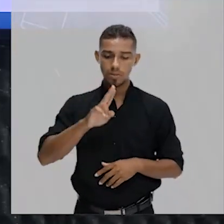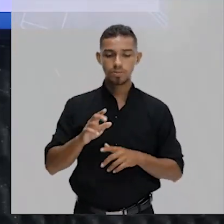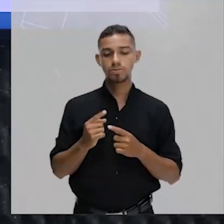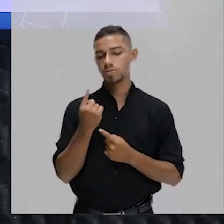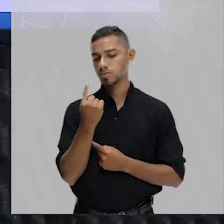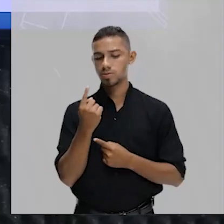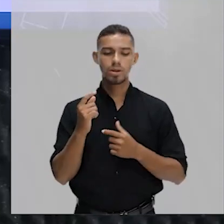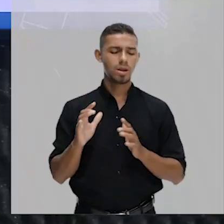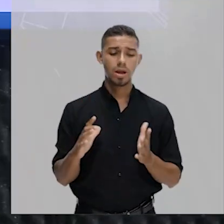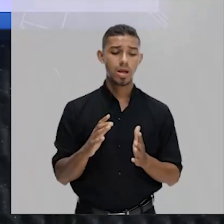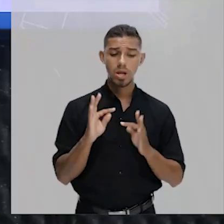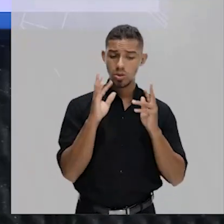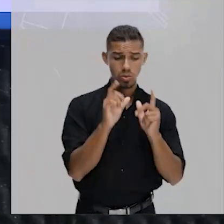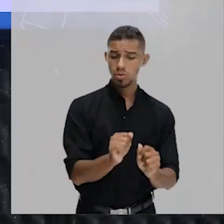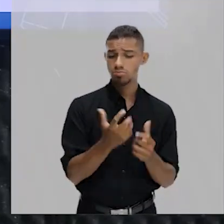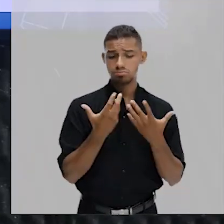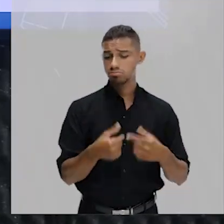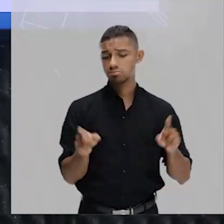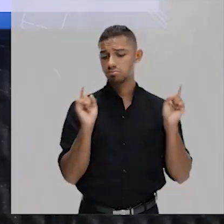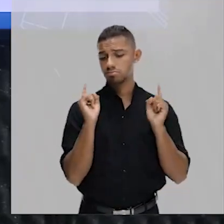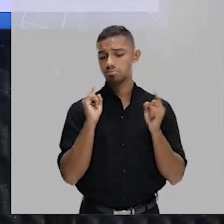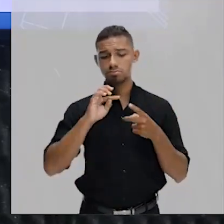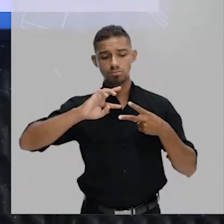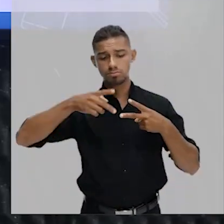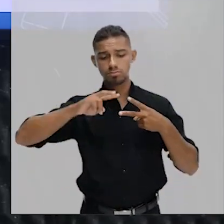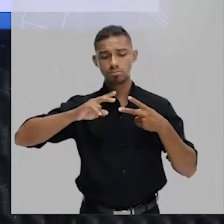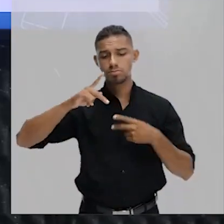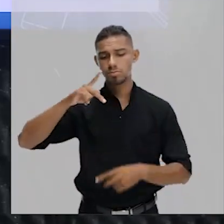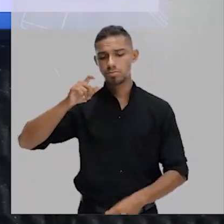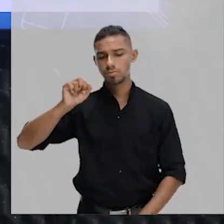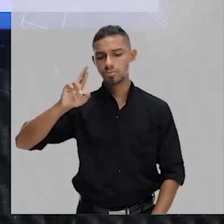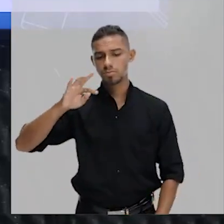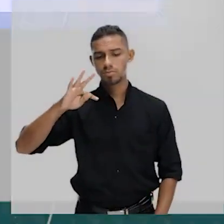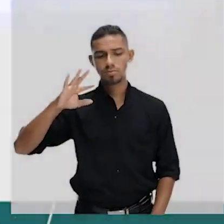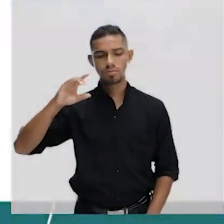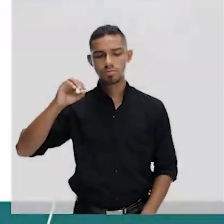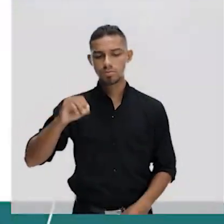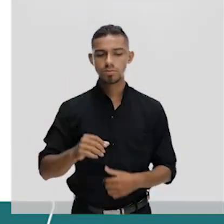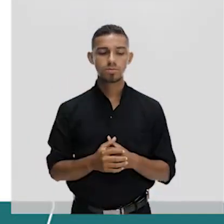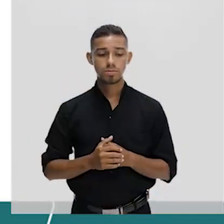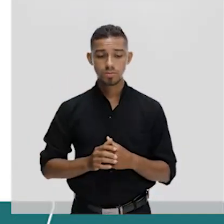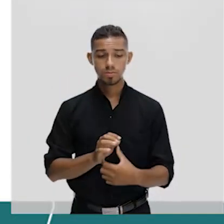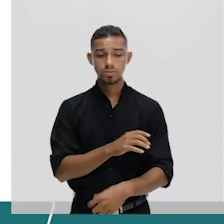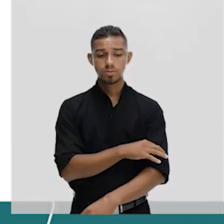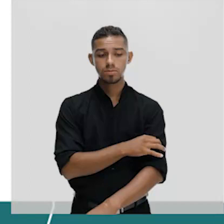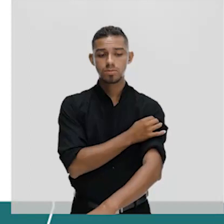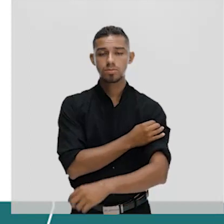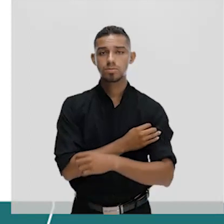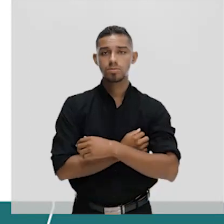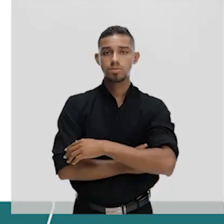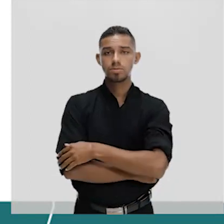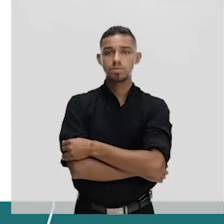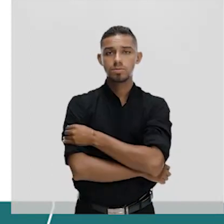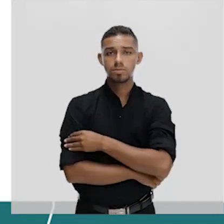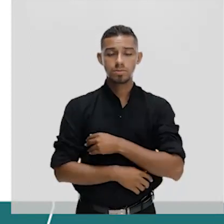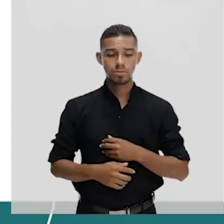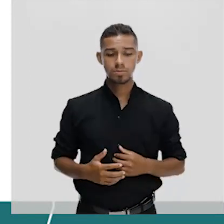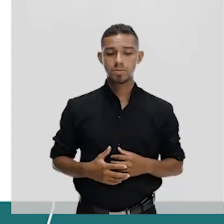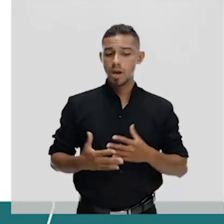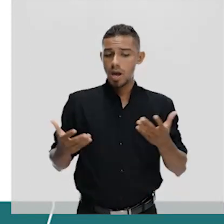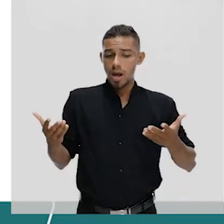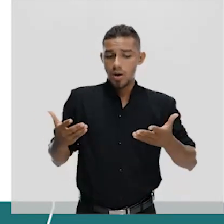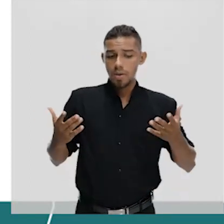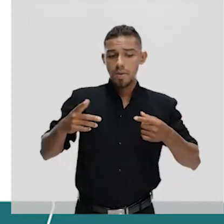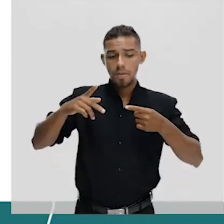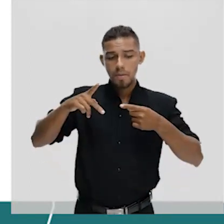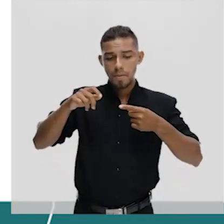forma. Então, nem todos vão aceitar o duplo particípio. Particípio irregular e irregular.